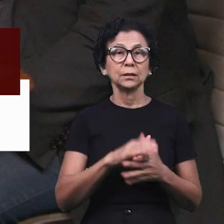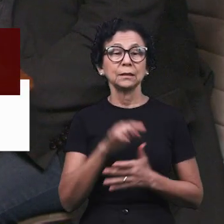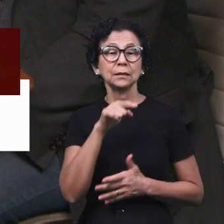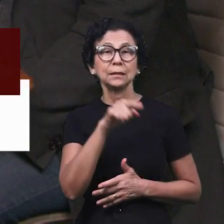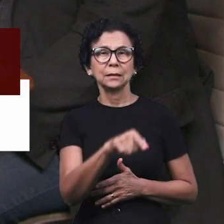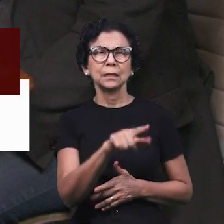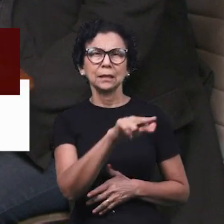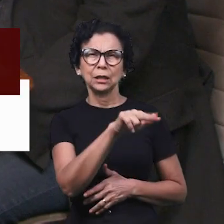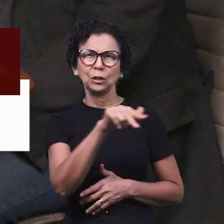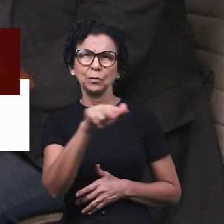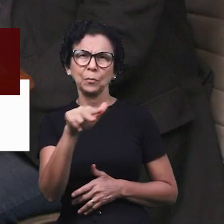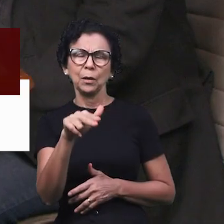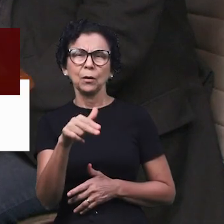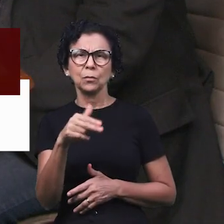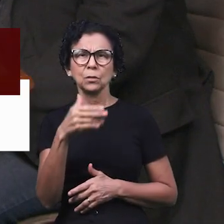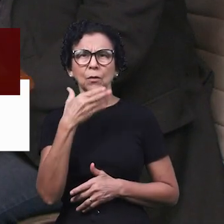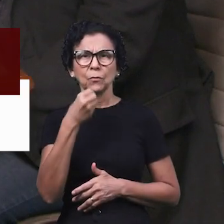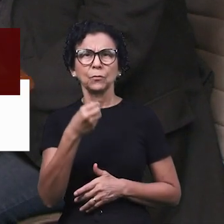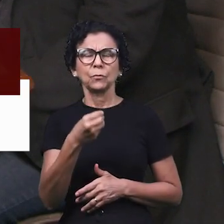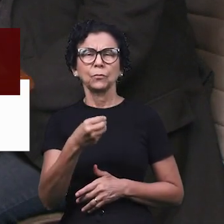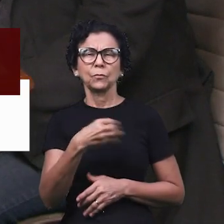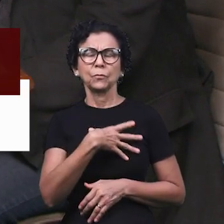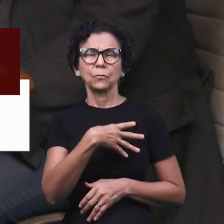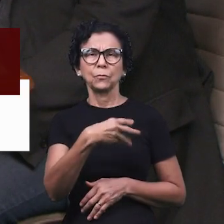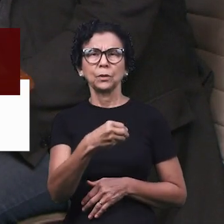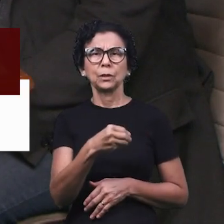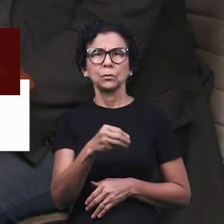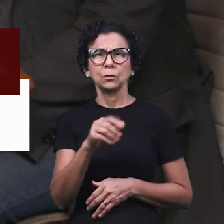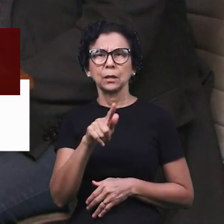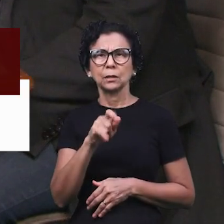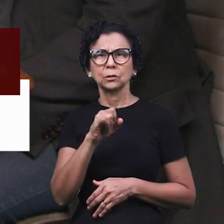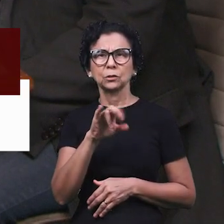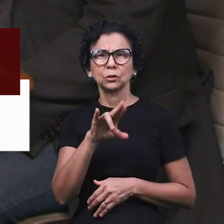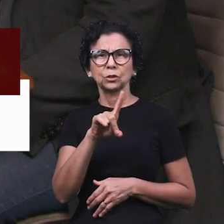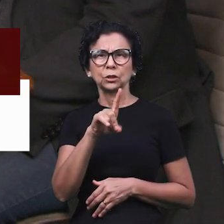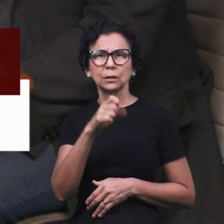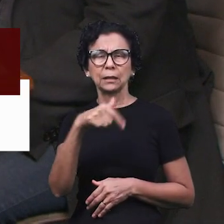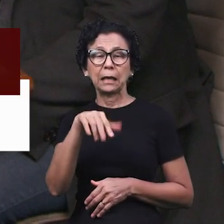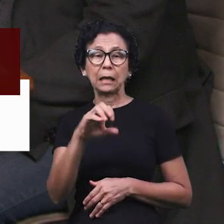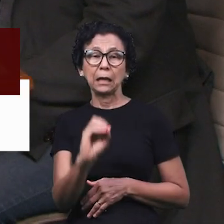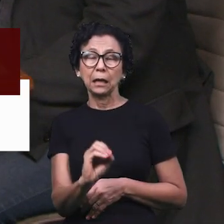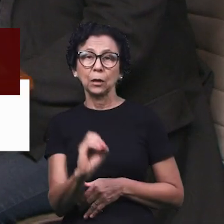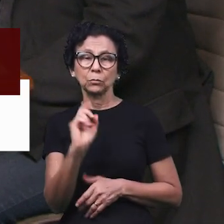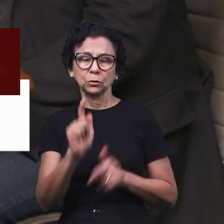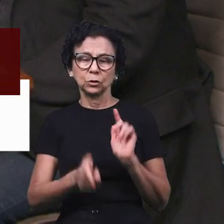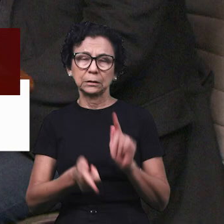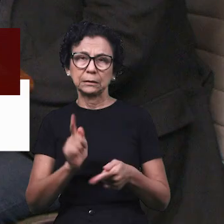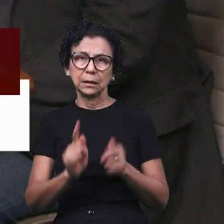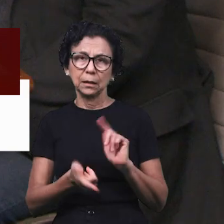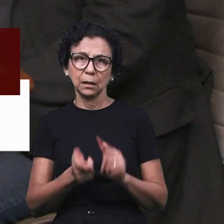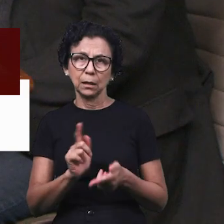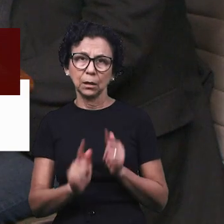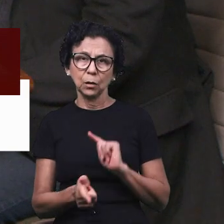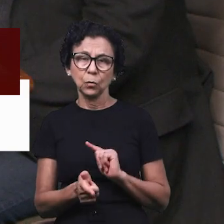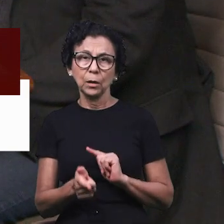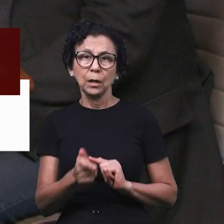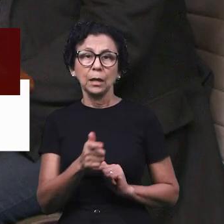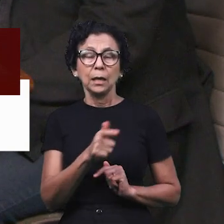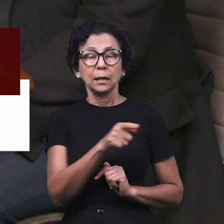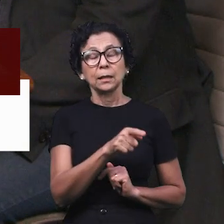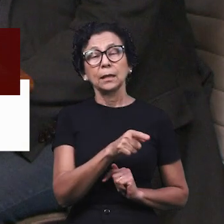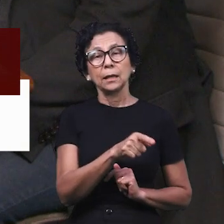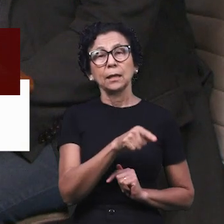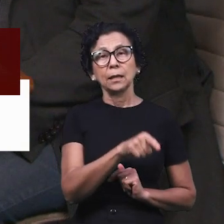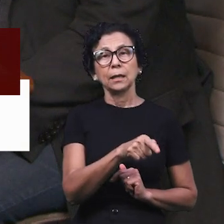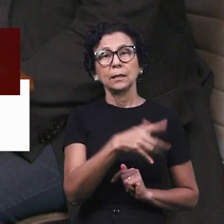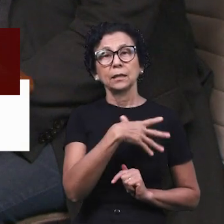filhos de Gideão. Ele era filho de uma concubina, ele matou 70 dos seus irmãos e ali ao